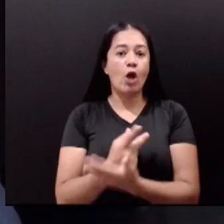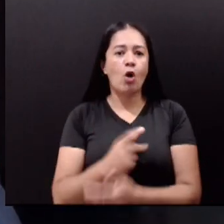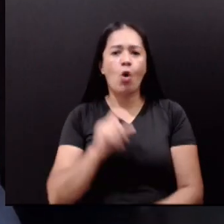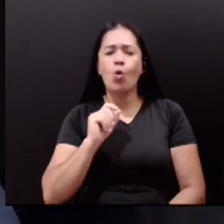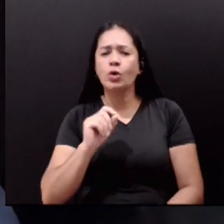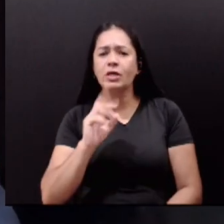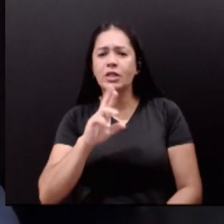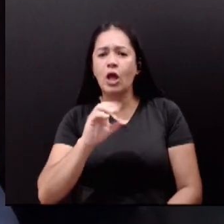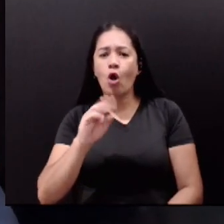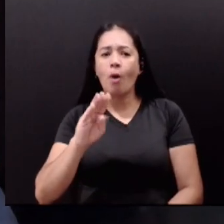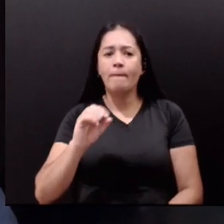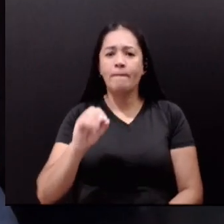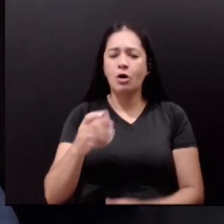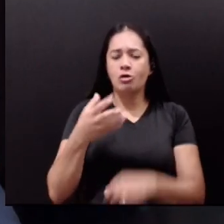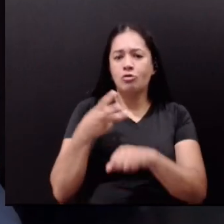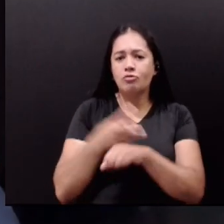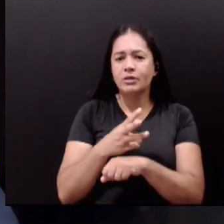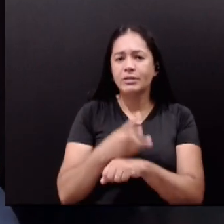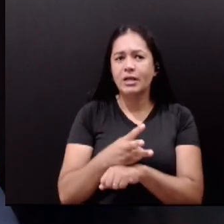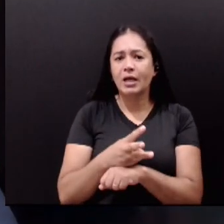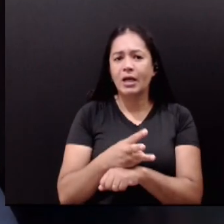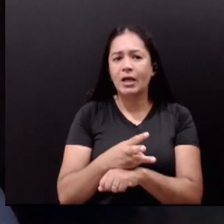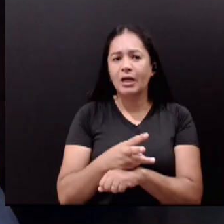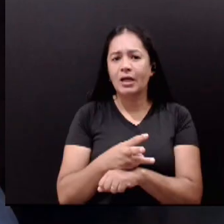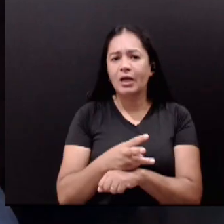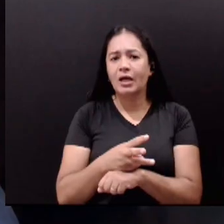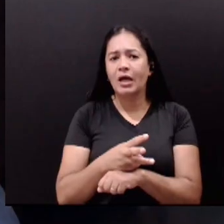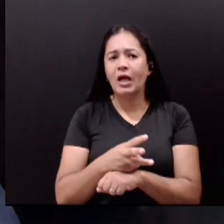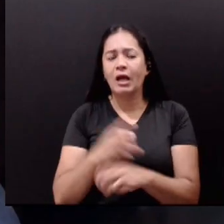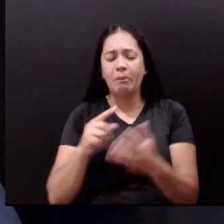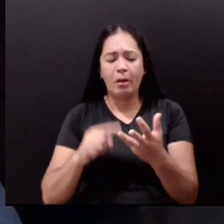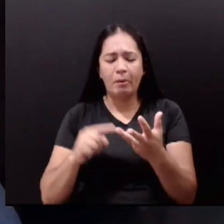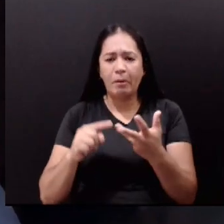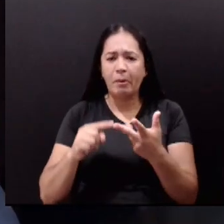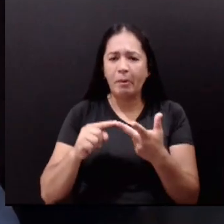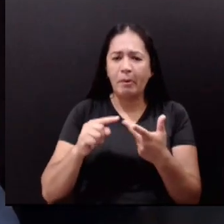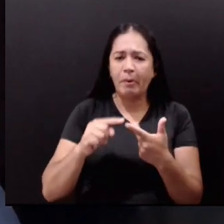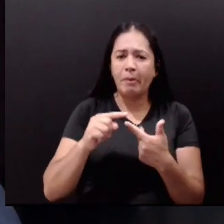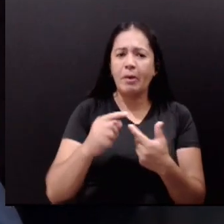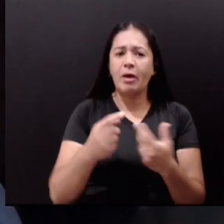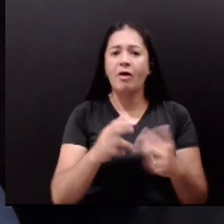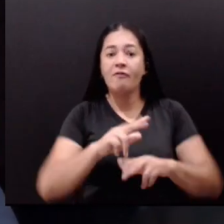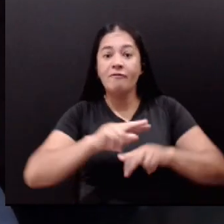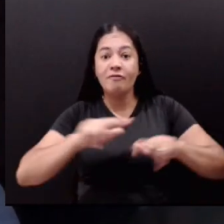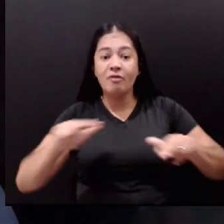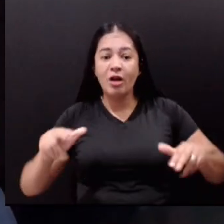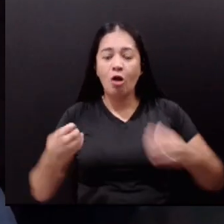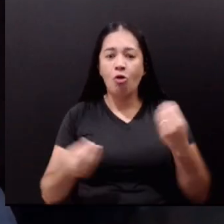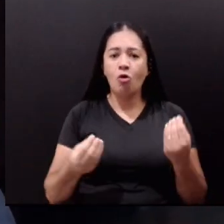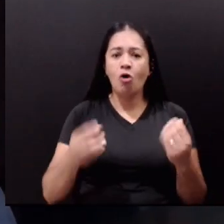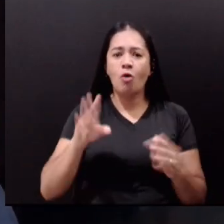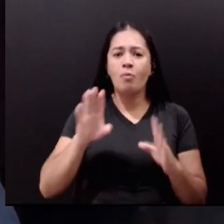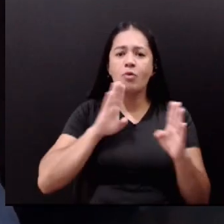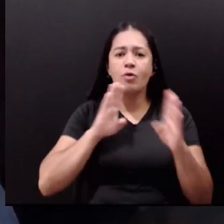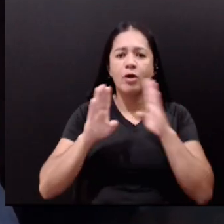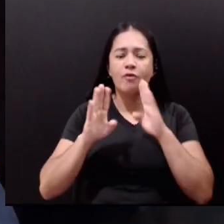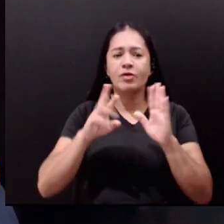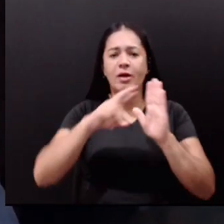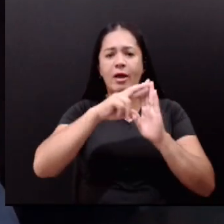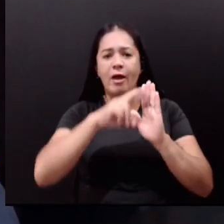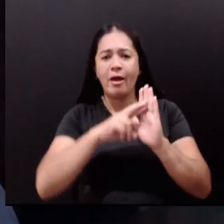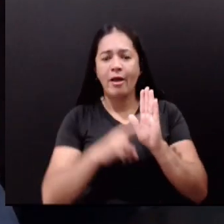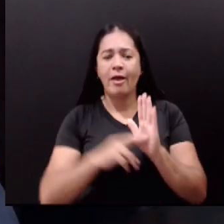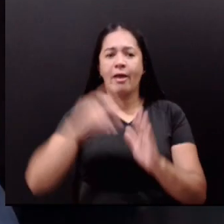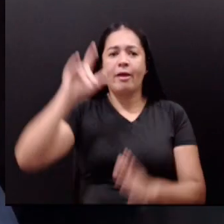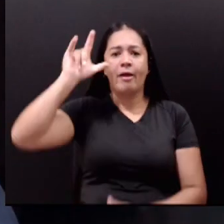qual que é a diferença do WhatsApp para o Telegram, por que que um é melhor ou o outro é pior, né, como que é o Facebook, quais são as regras do Instagram. É